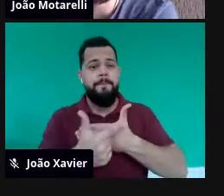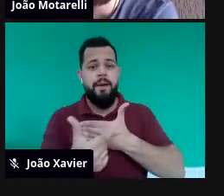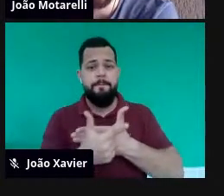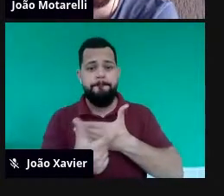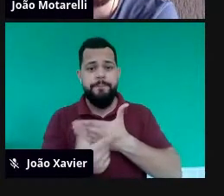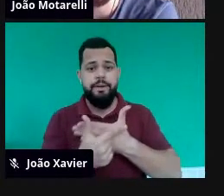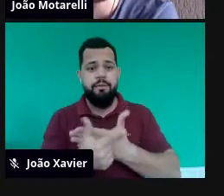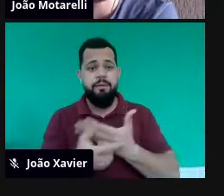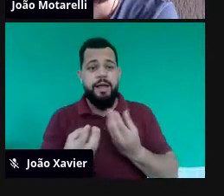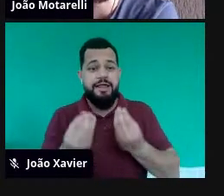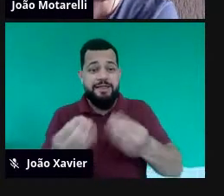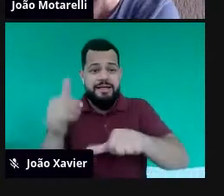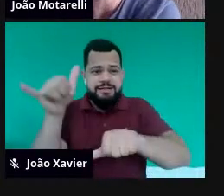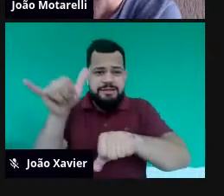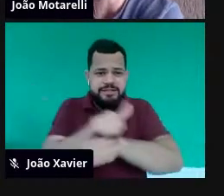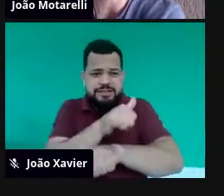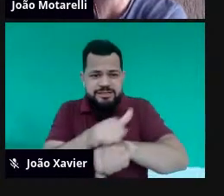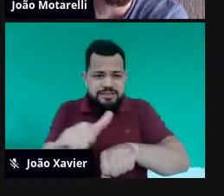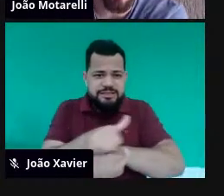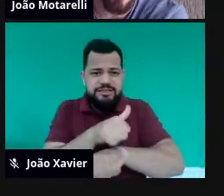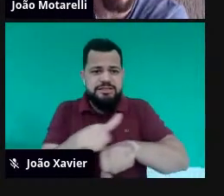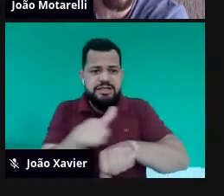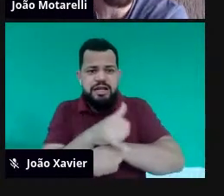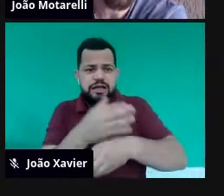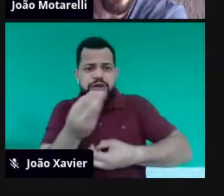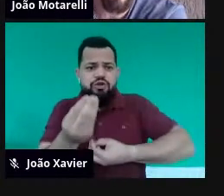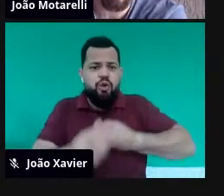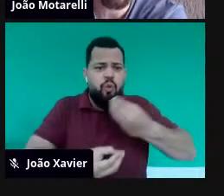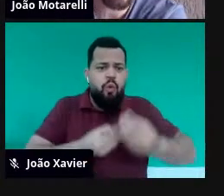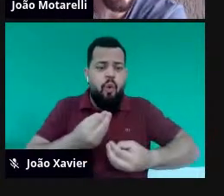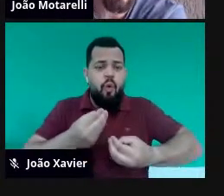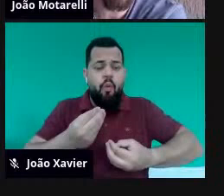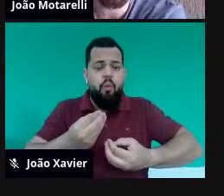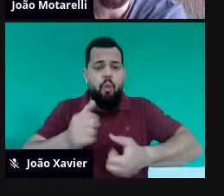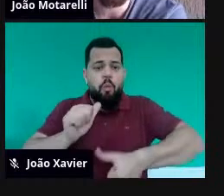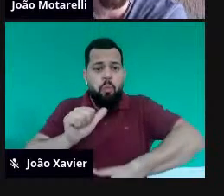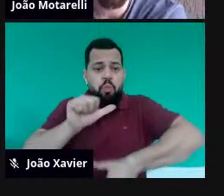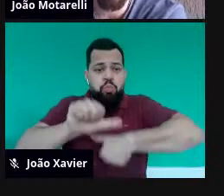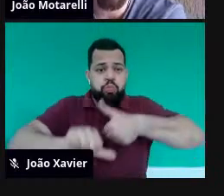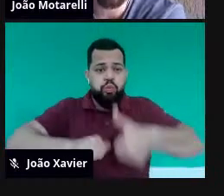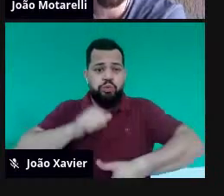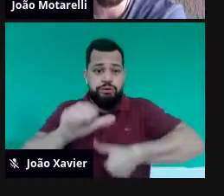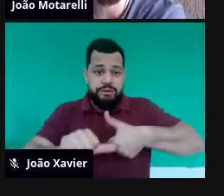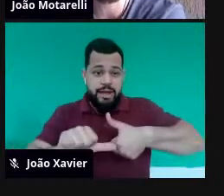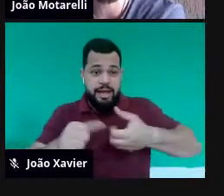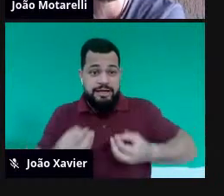desenvolver estratégias para suporte à mudança do comportamento para a melhora da saúde,